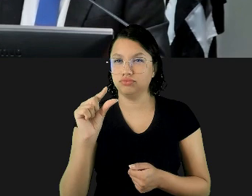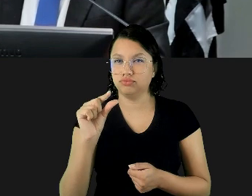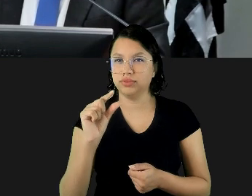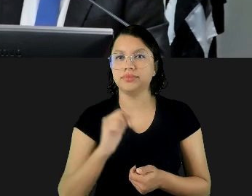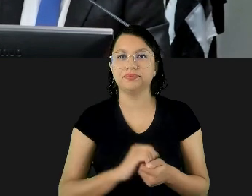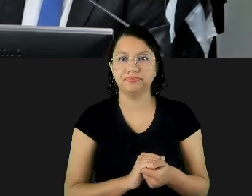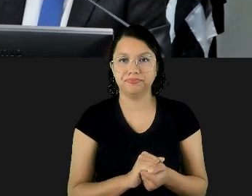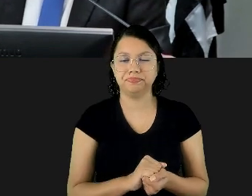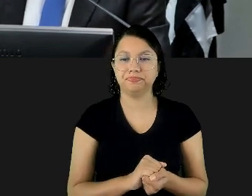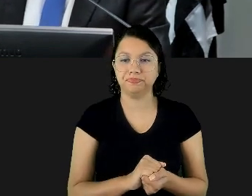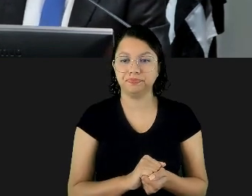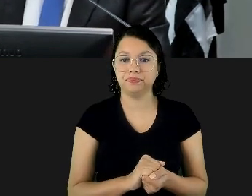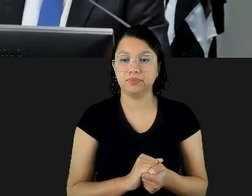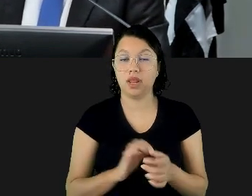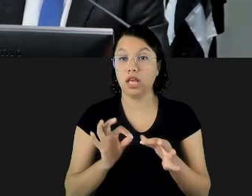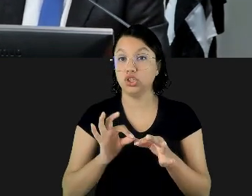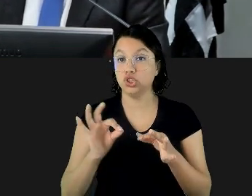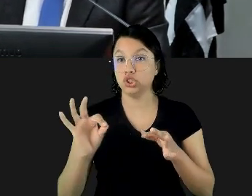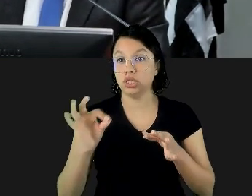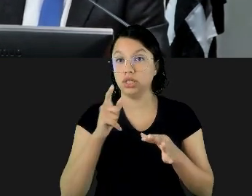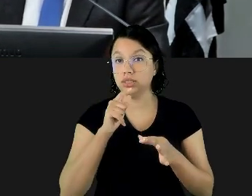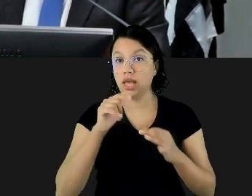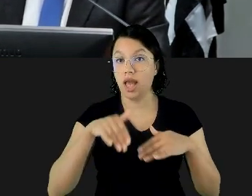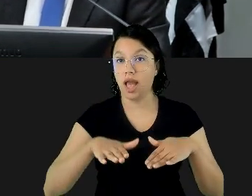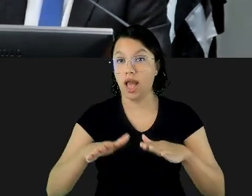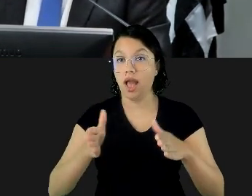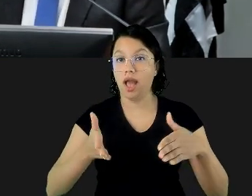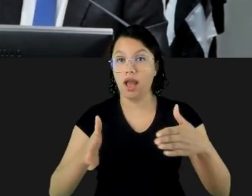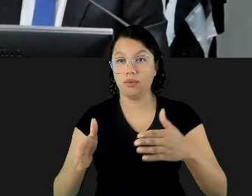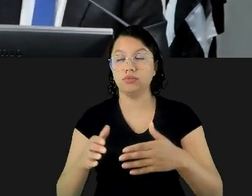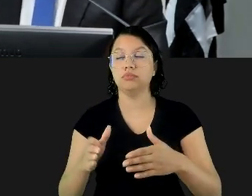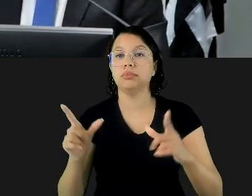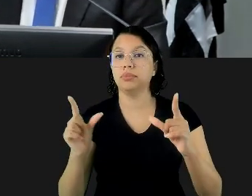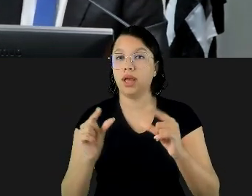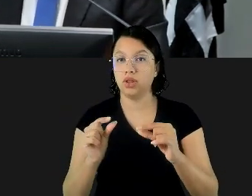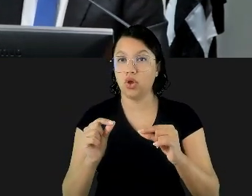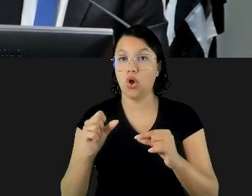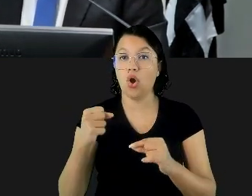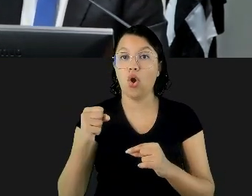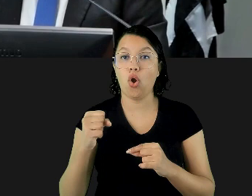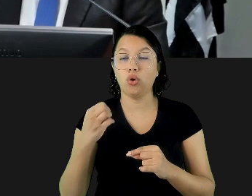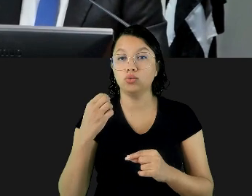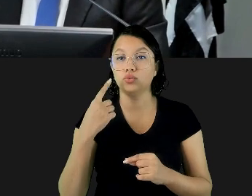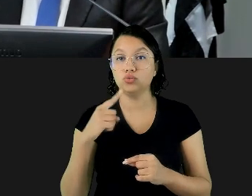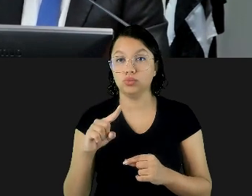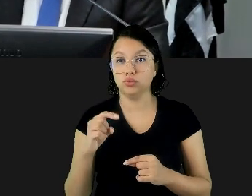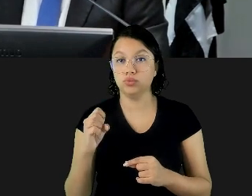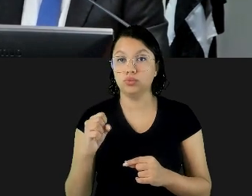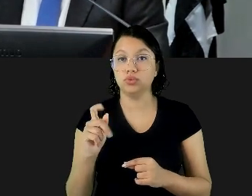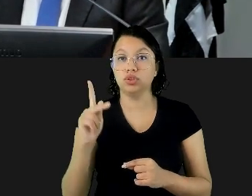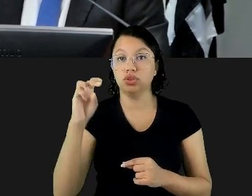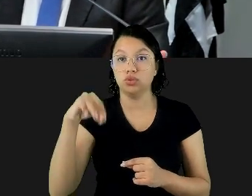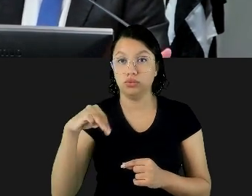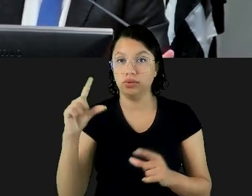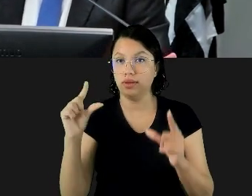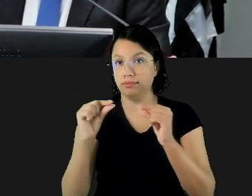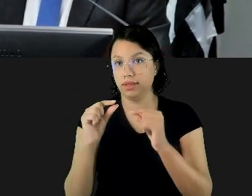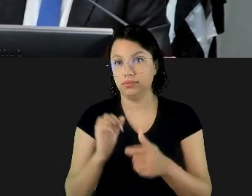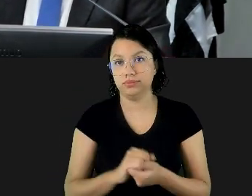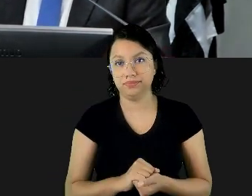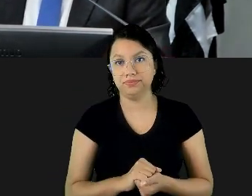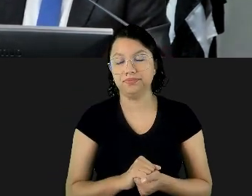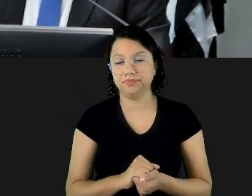E a distância marítima menor. 8.000 quilômetros marítimos a menos.